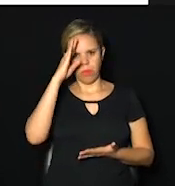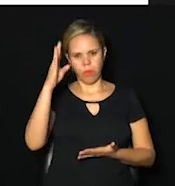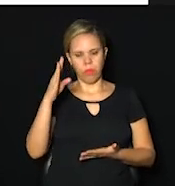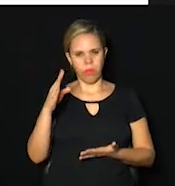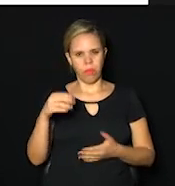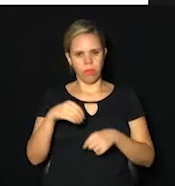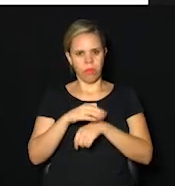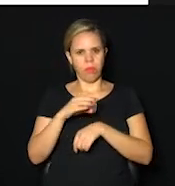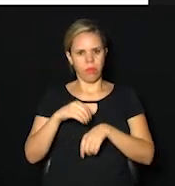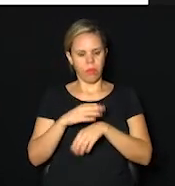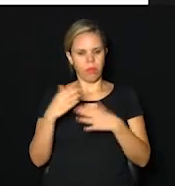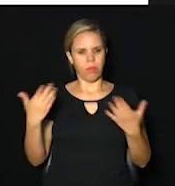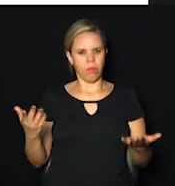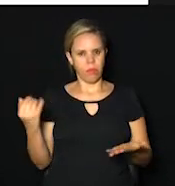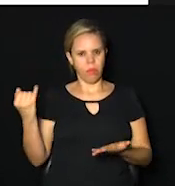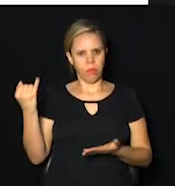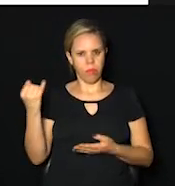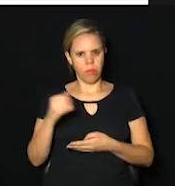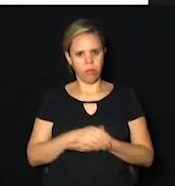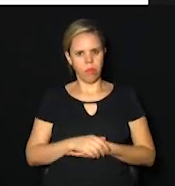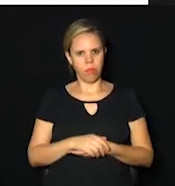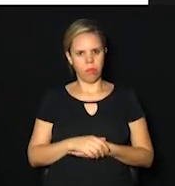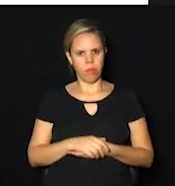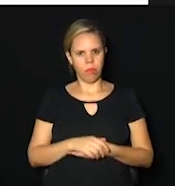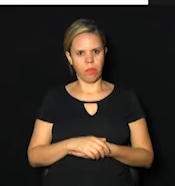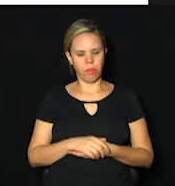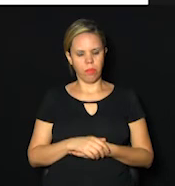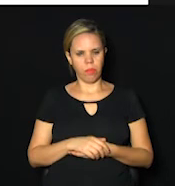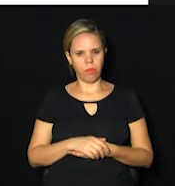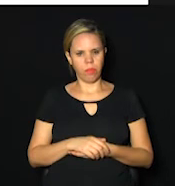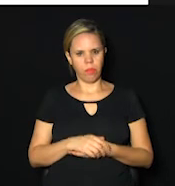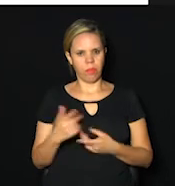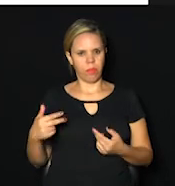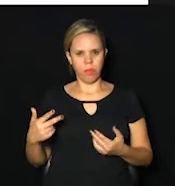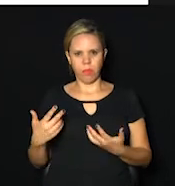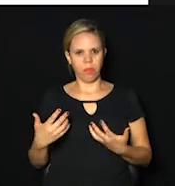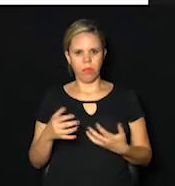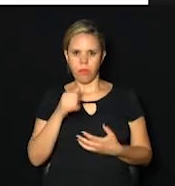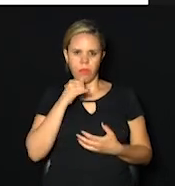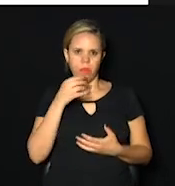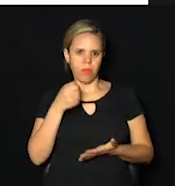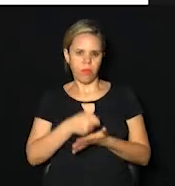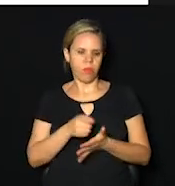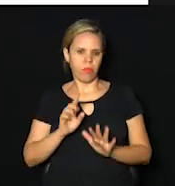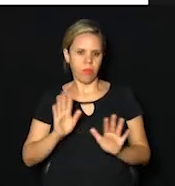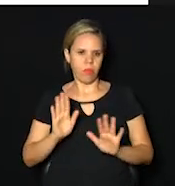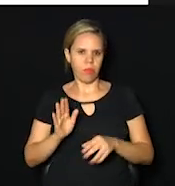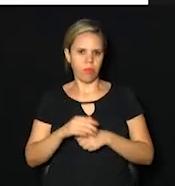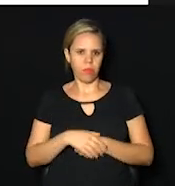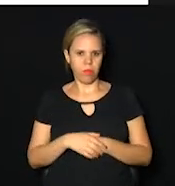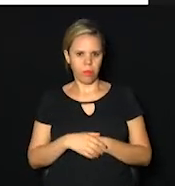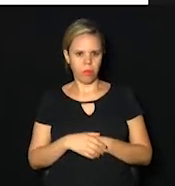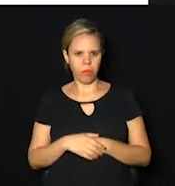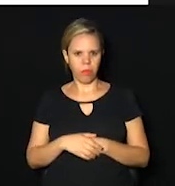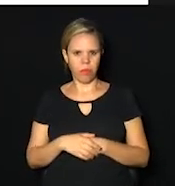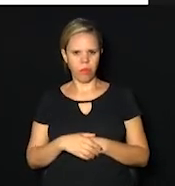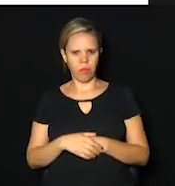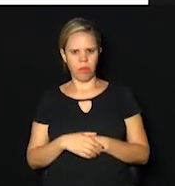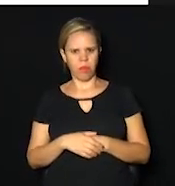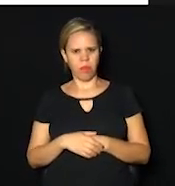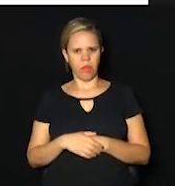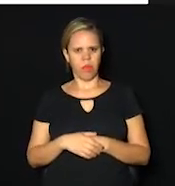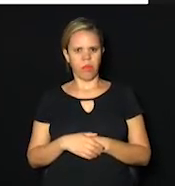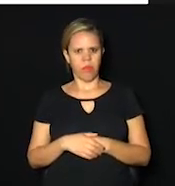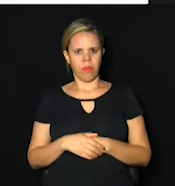questões quando elas são importantes, tá? Não pode ser uma coisa automática, não. Outra coisa que eu queria falar com vocês é que